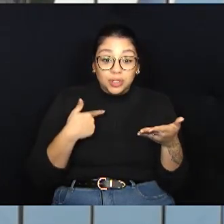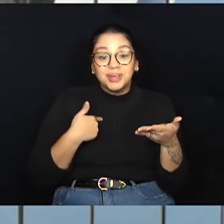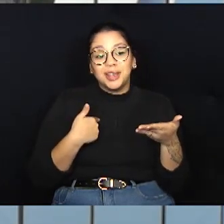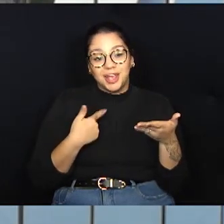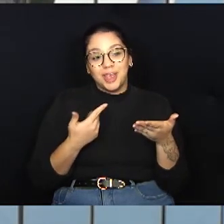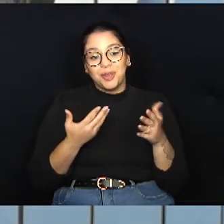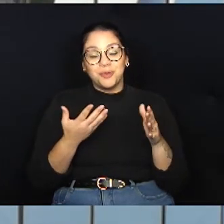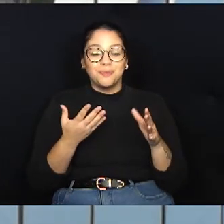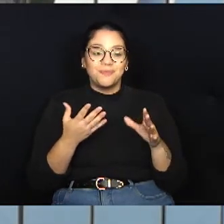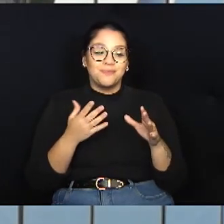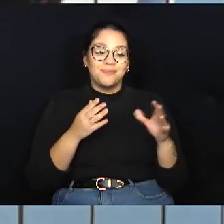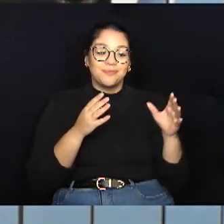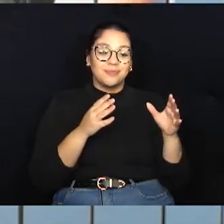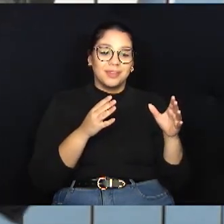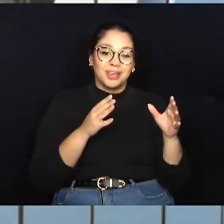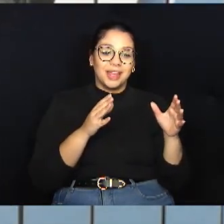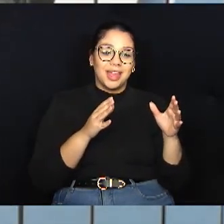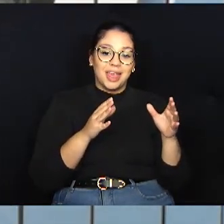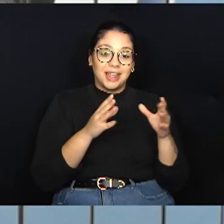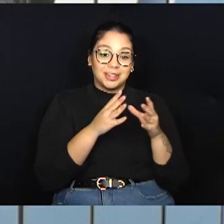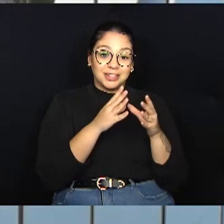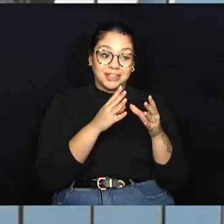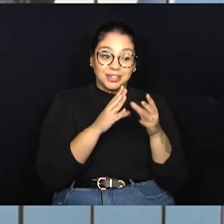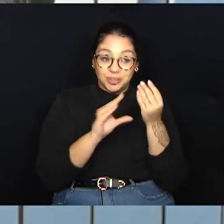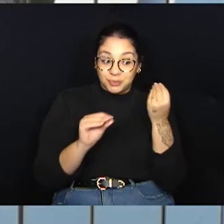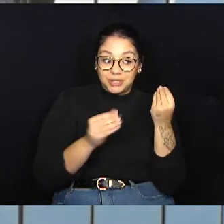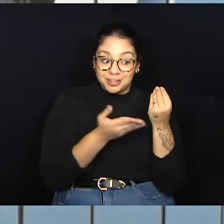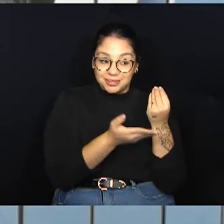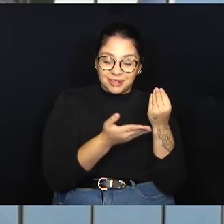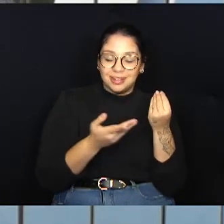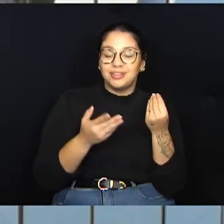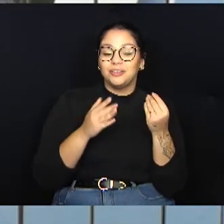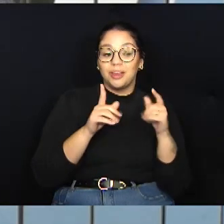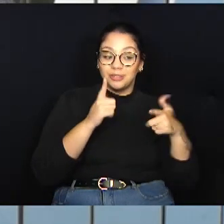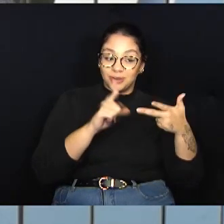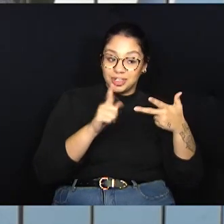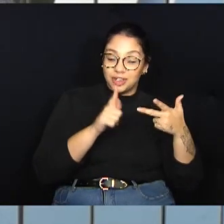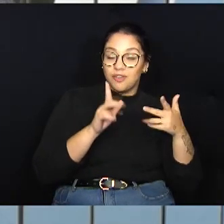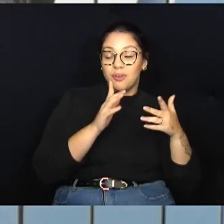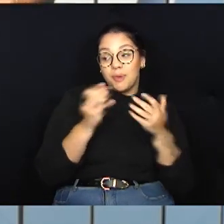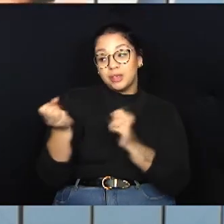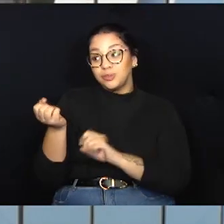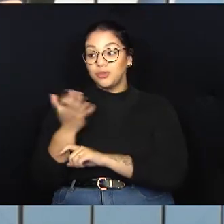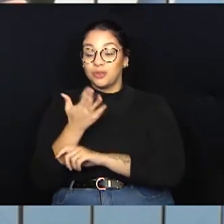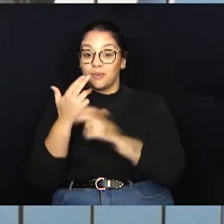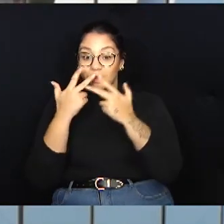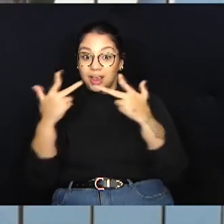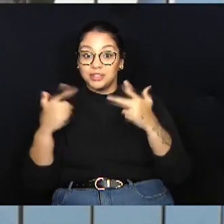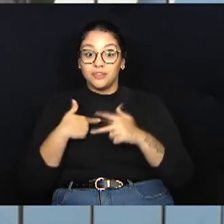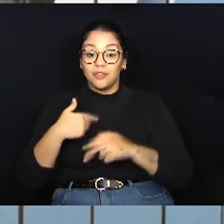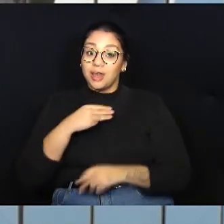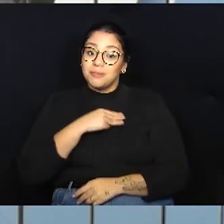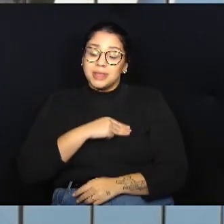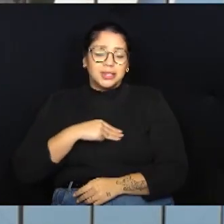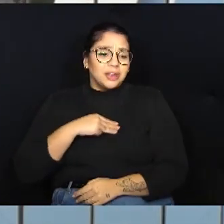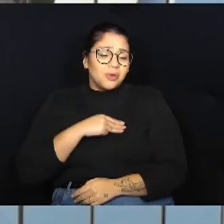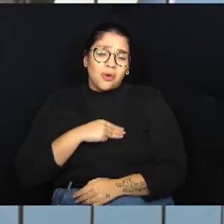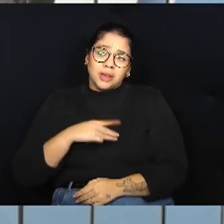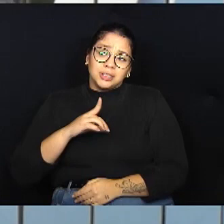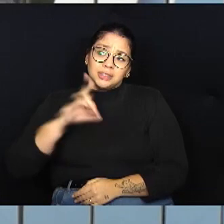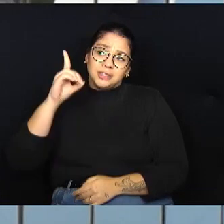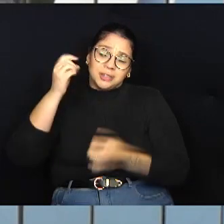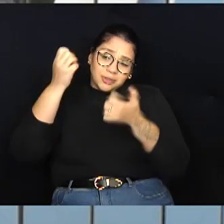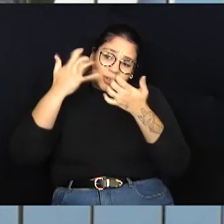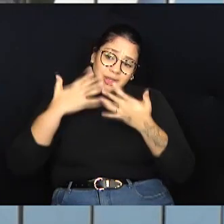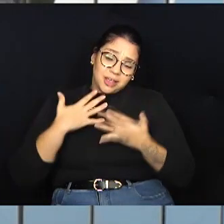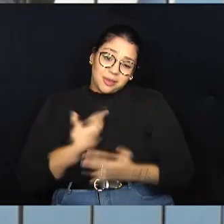do Legislativo Municipal, mas para um novo desafio, eu vejo como a misericórdia de Deus sobre a minha vida. E eu quero